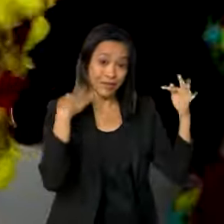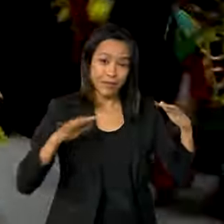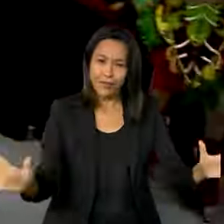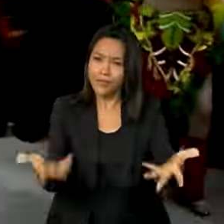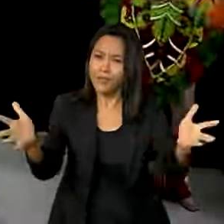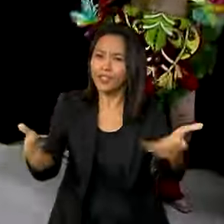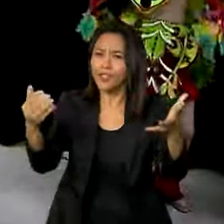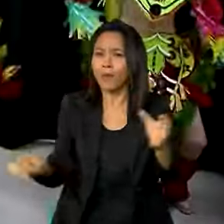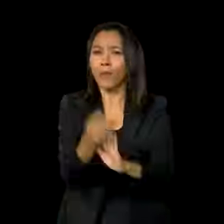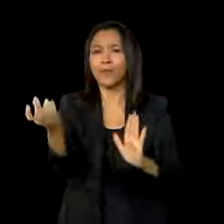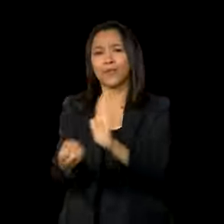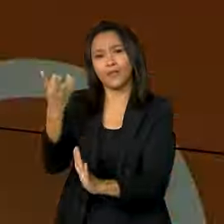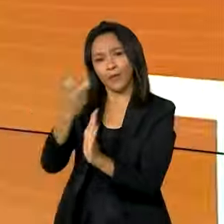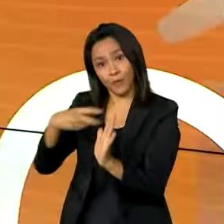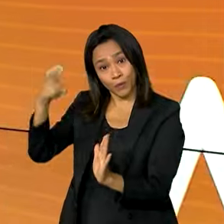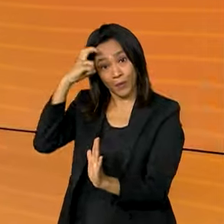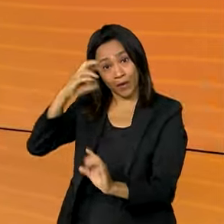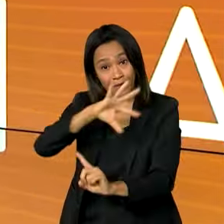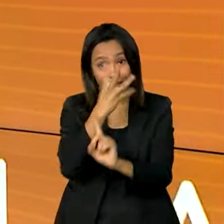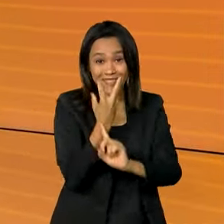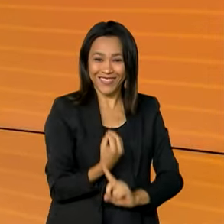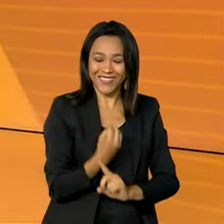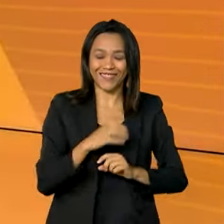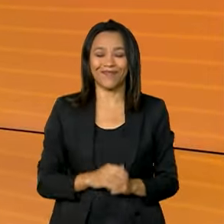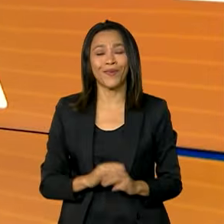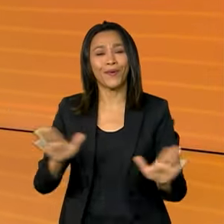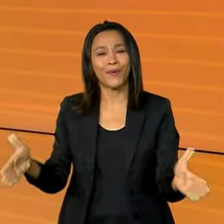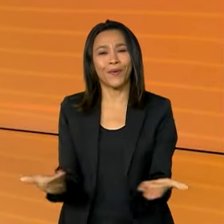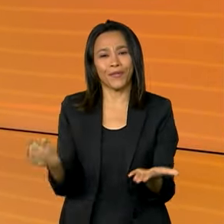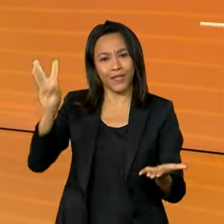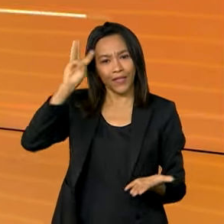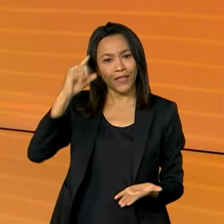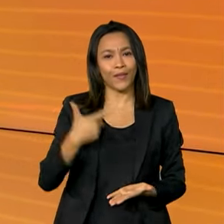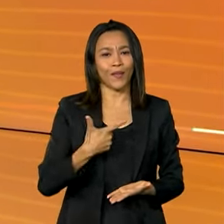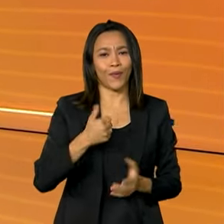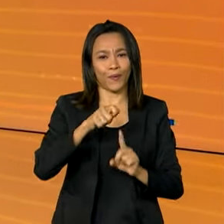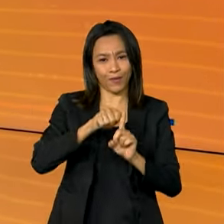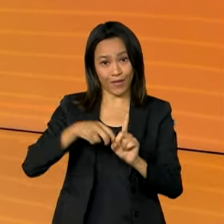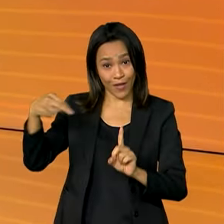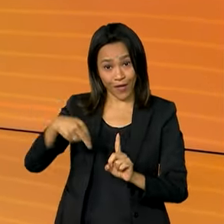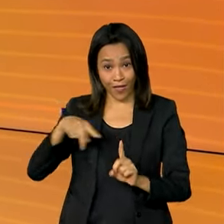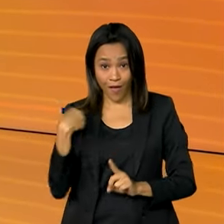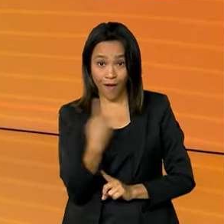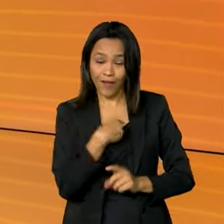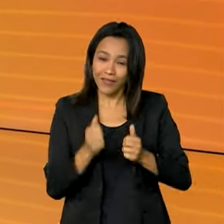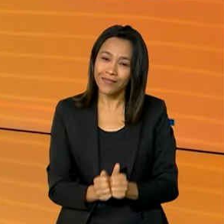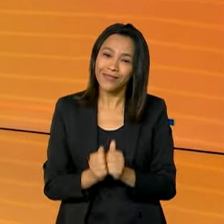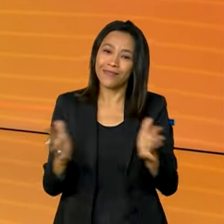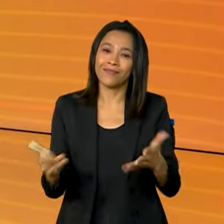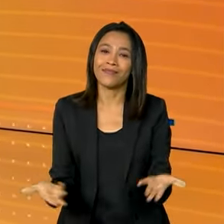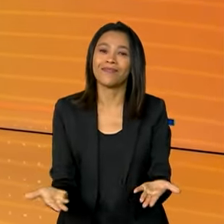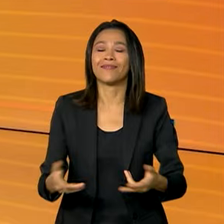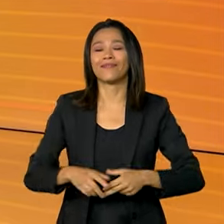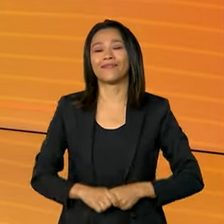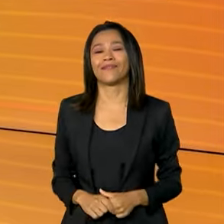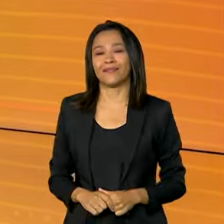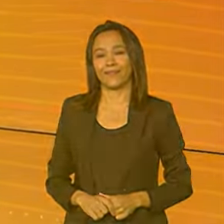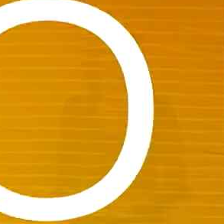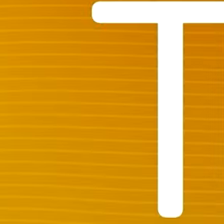produção cultural e artística. Hoje é terça-feira, 12 de novembro. O Brasil em Dia começa agora.